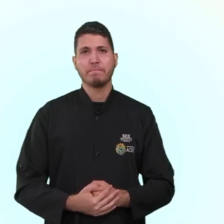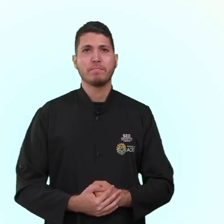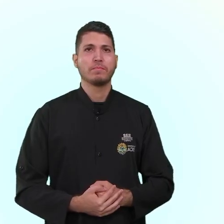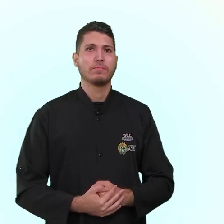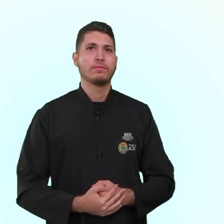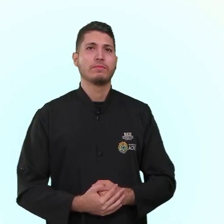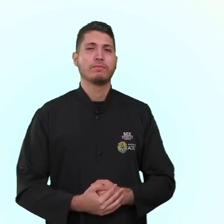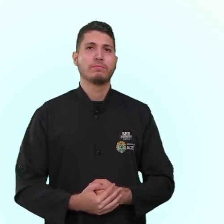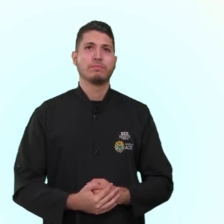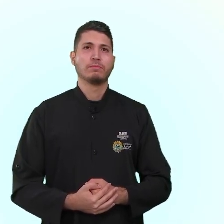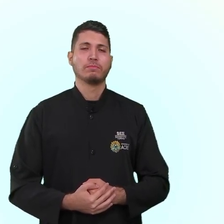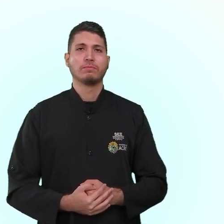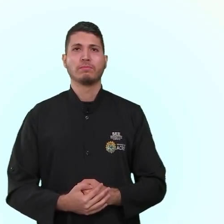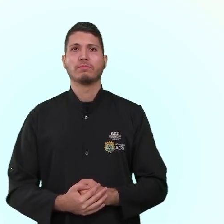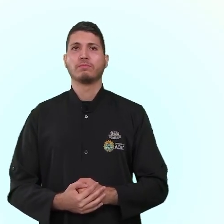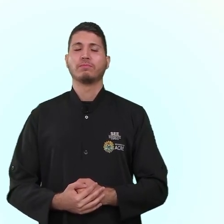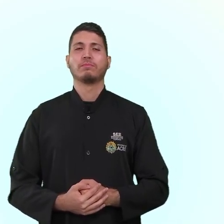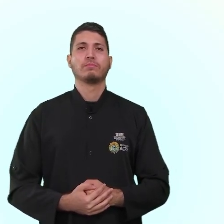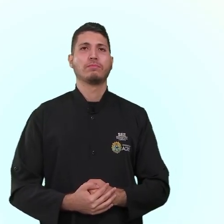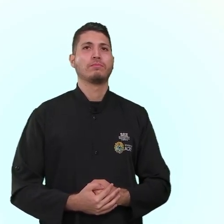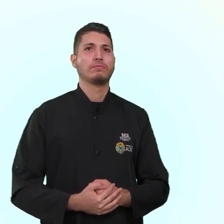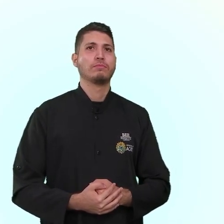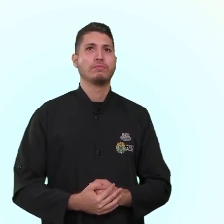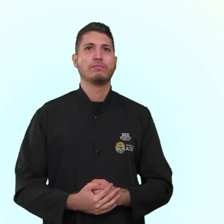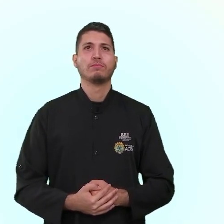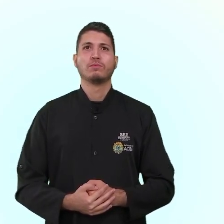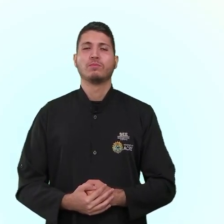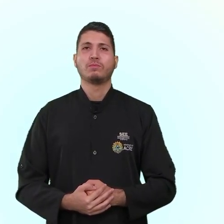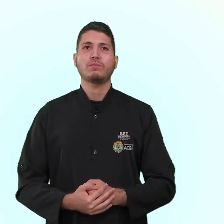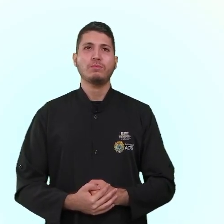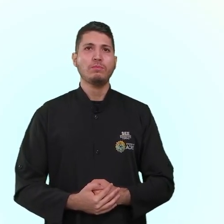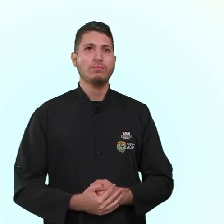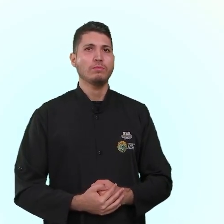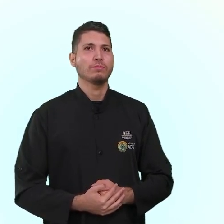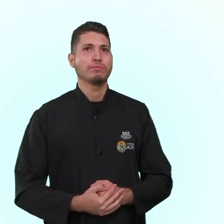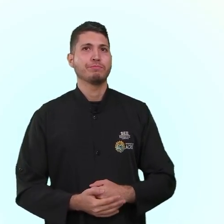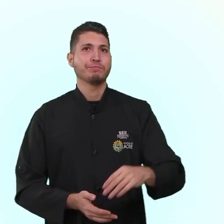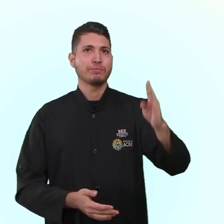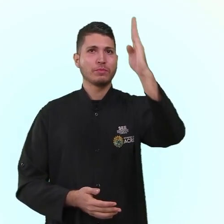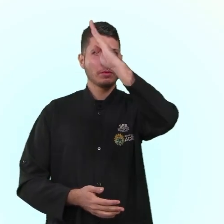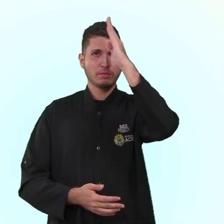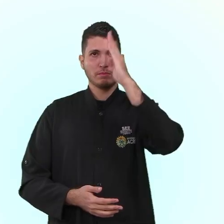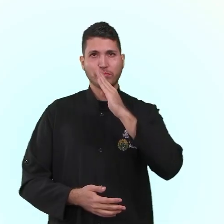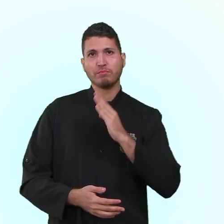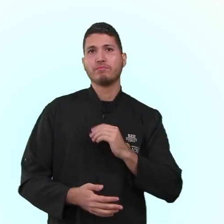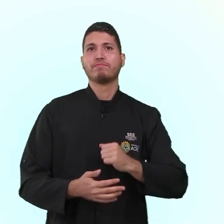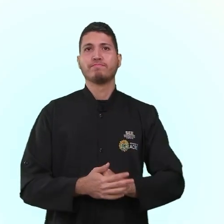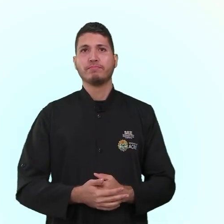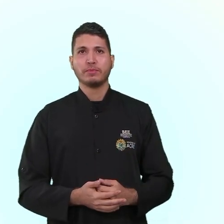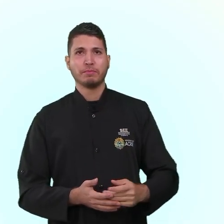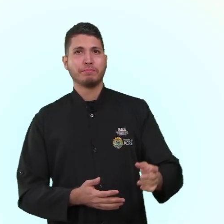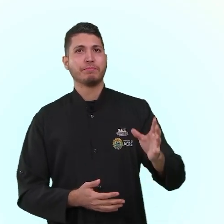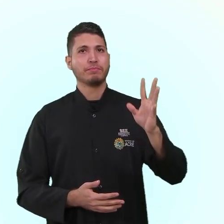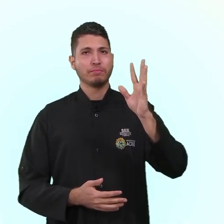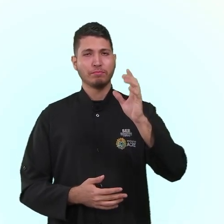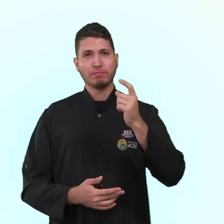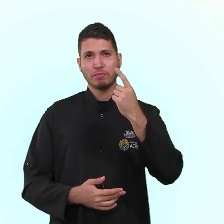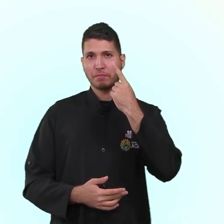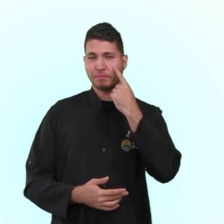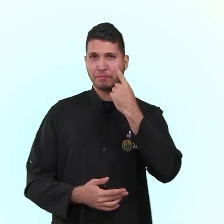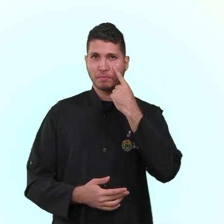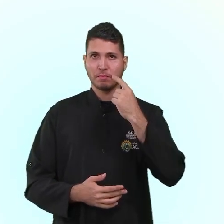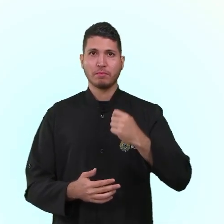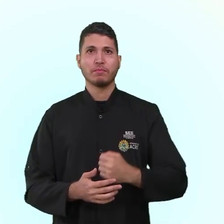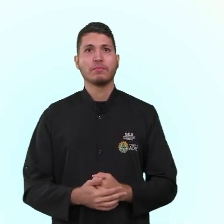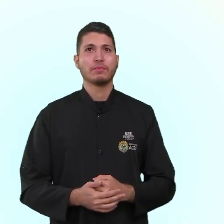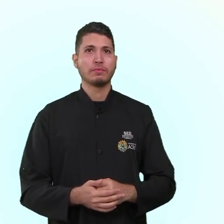O mais interessante quando a gente fala do nosso país, quando a gente fala do Brasil, é bem interessante frisar, pessoal, que o Brasil